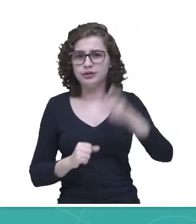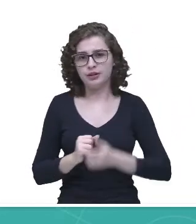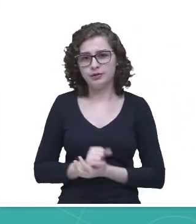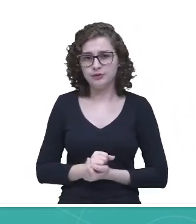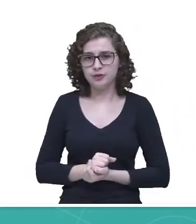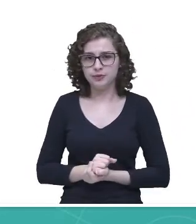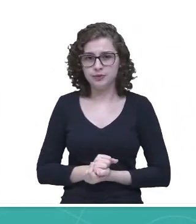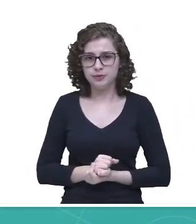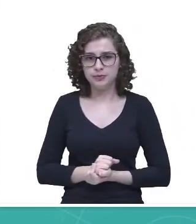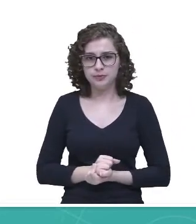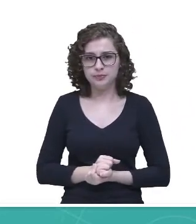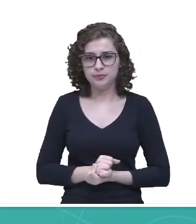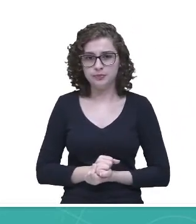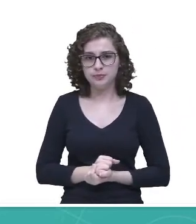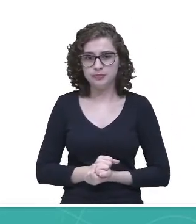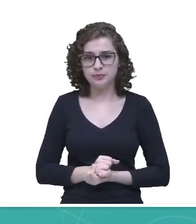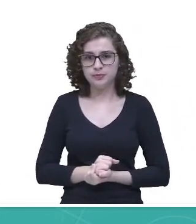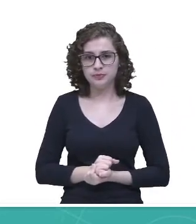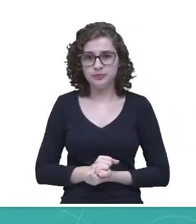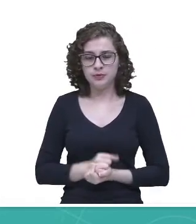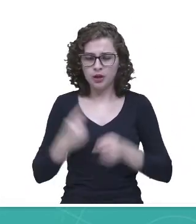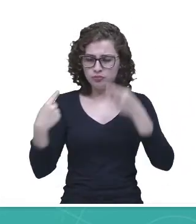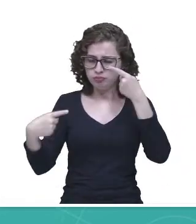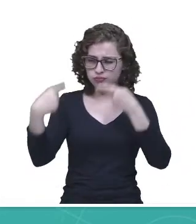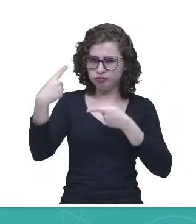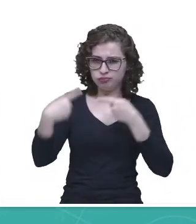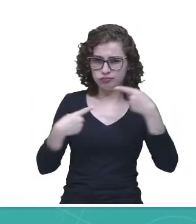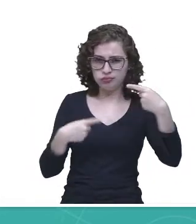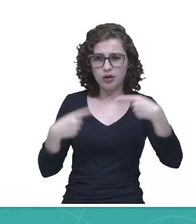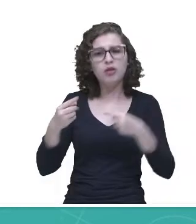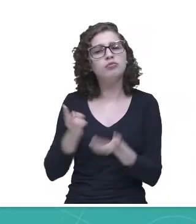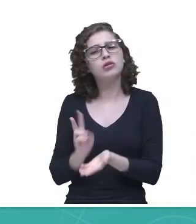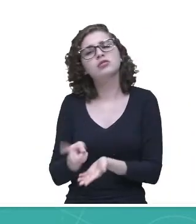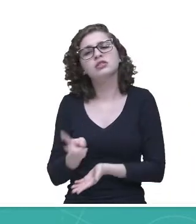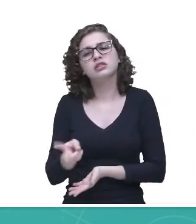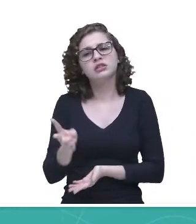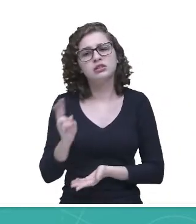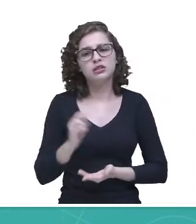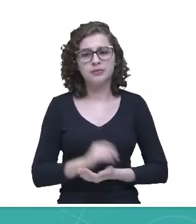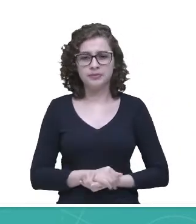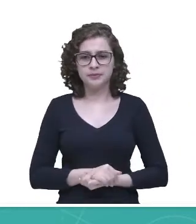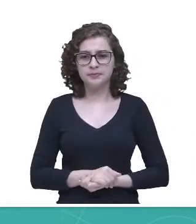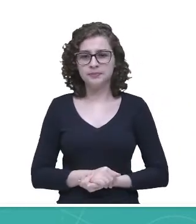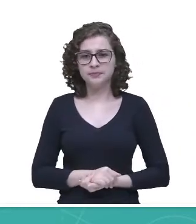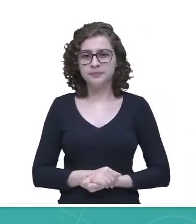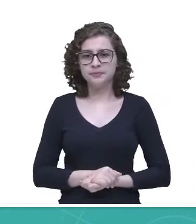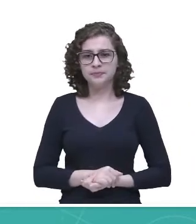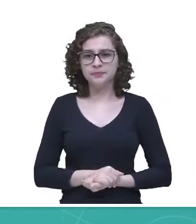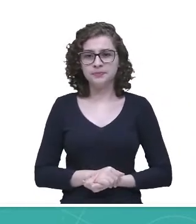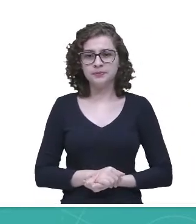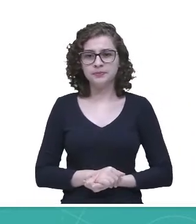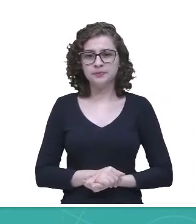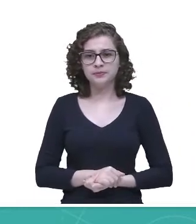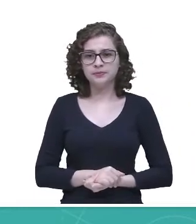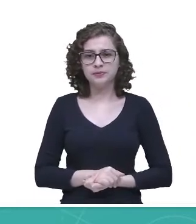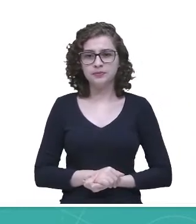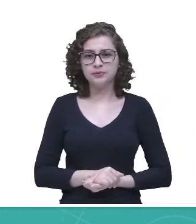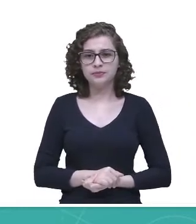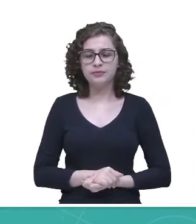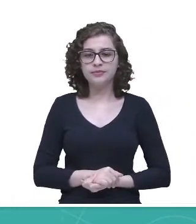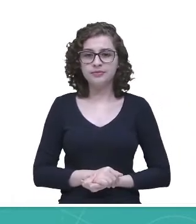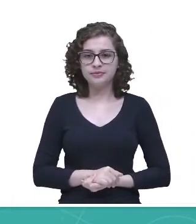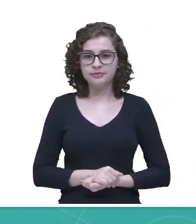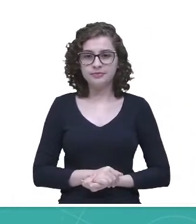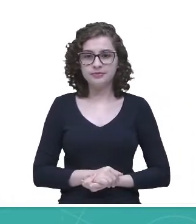entidades representa o bem, a outra entidade representa o mal. Muito bem,